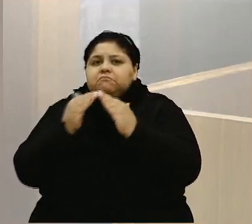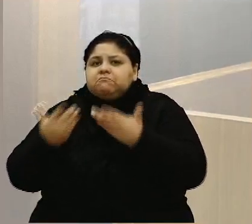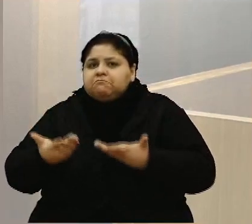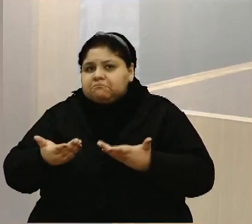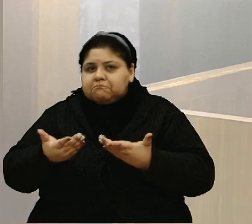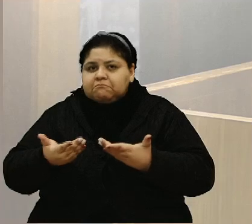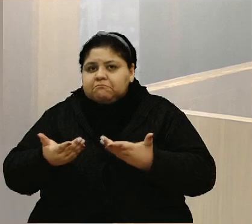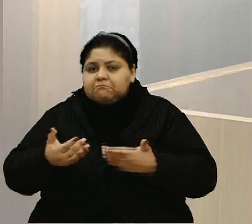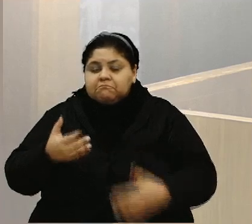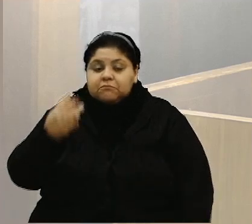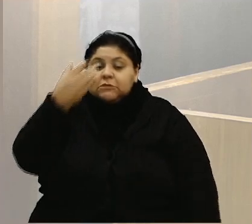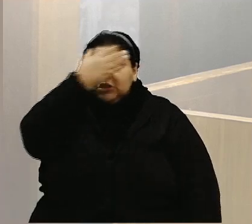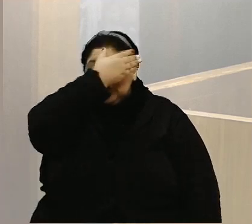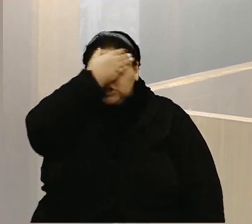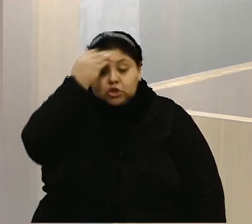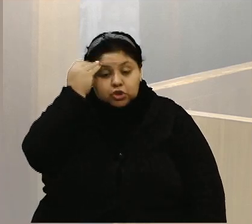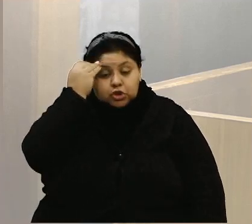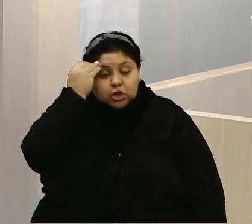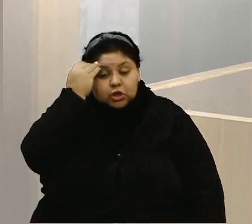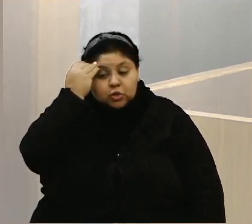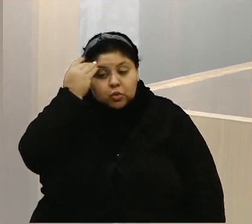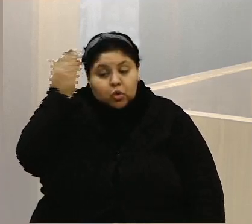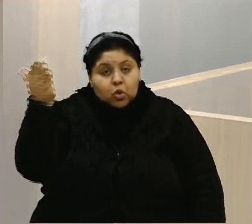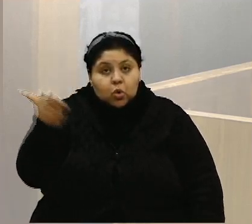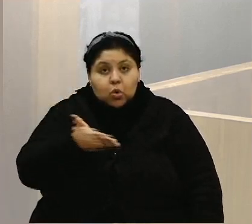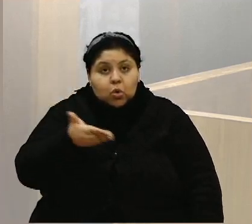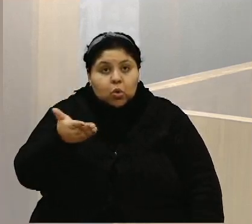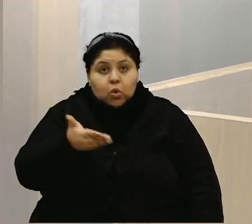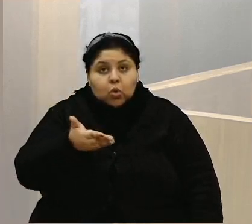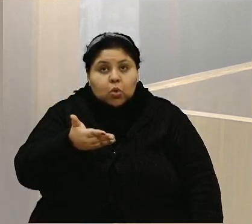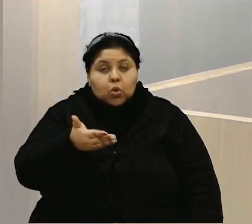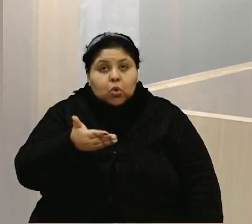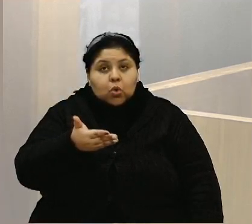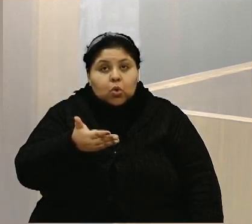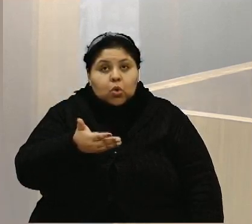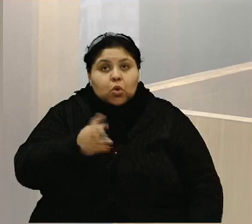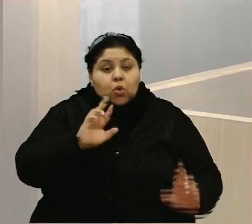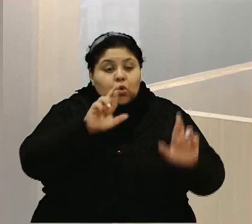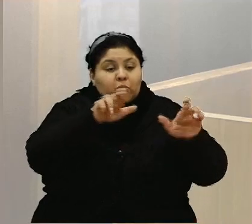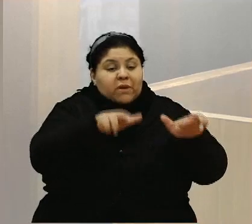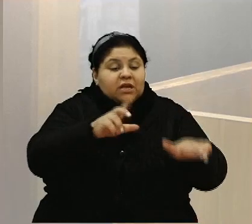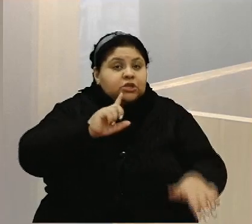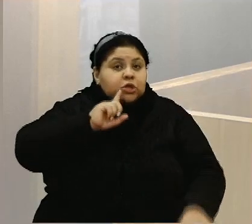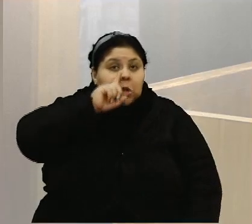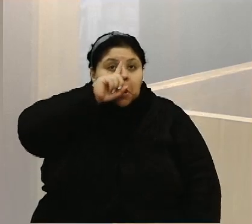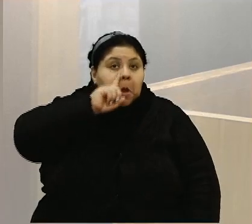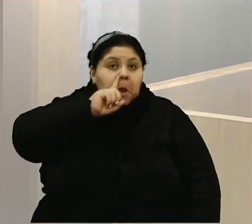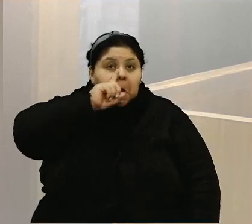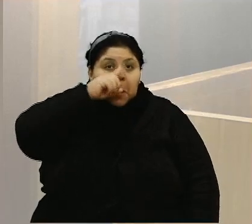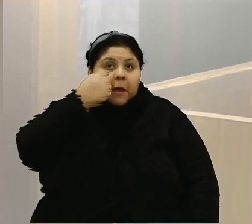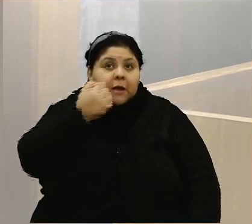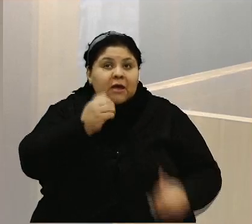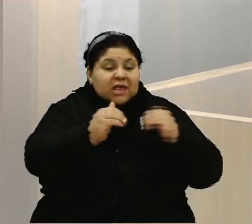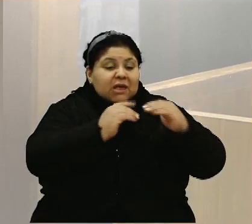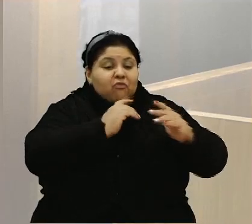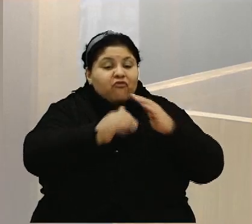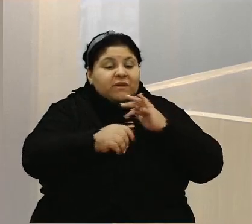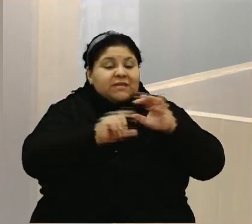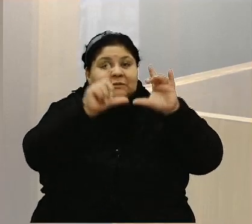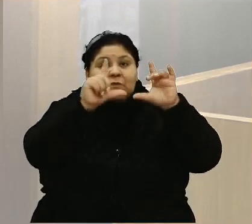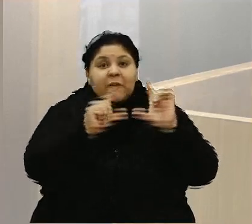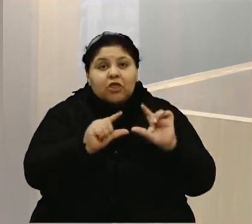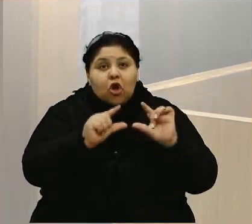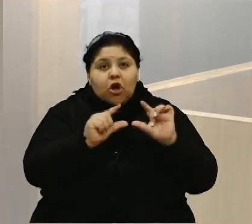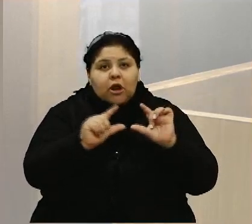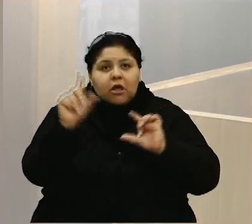E esqueceram que nós não estamos num travessão, numa região de interior que passa meia dúzia de carro por dia.